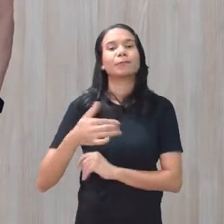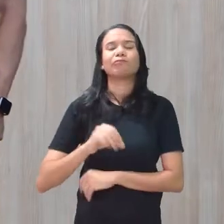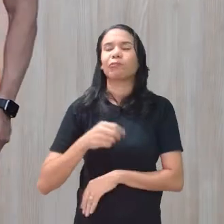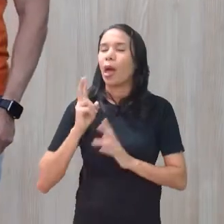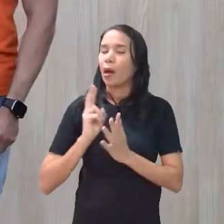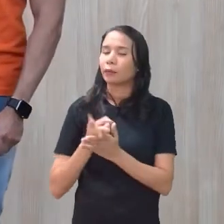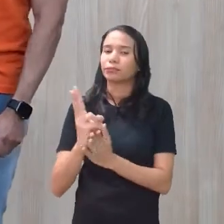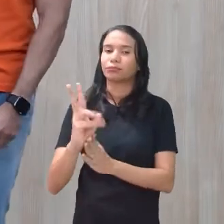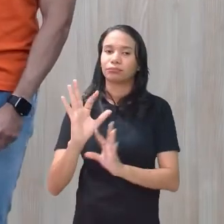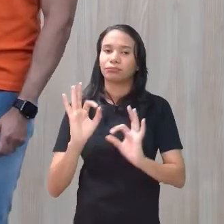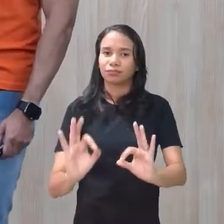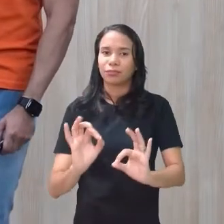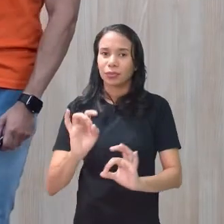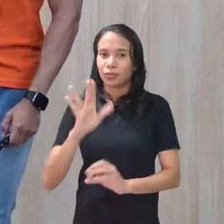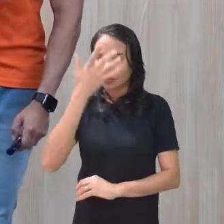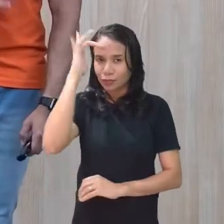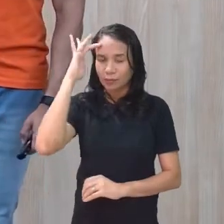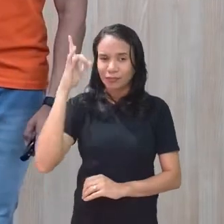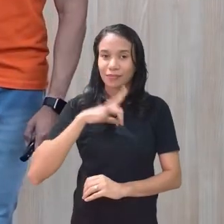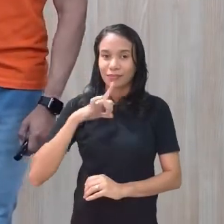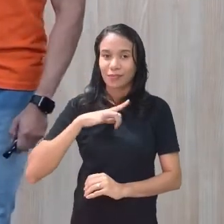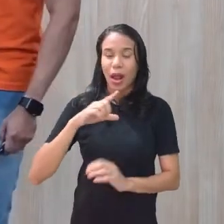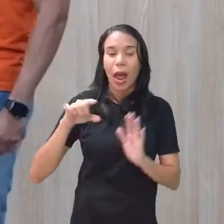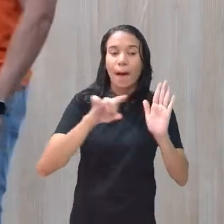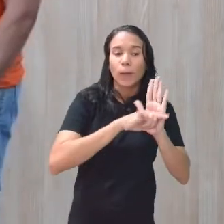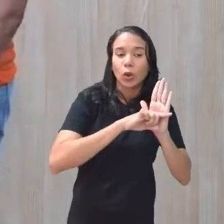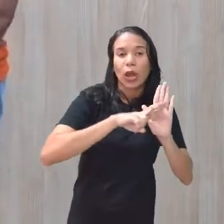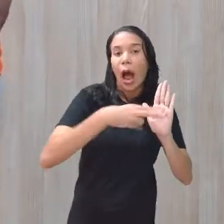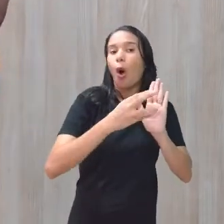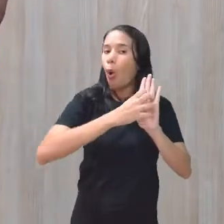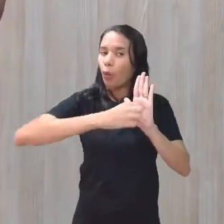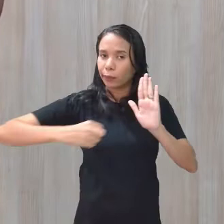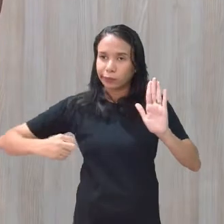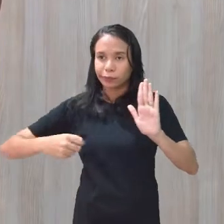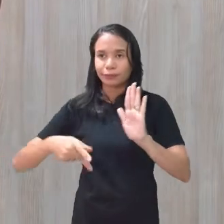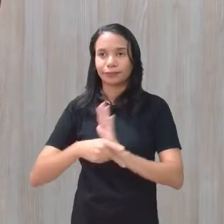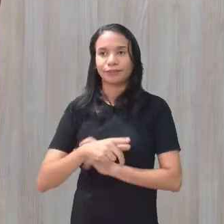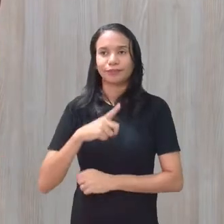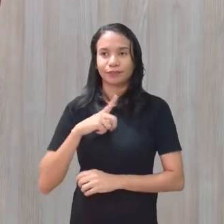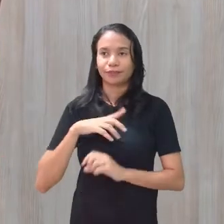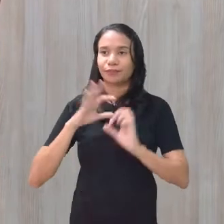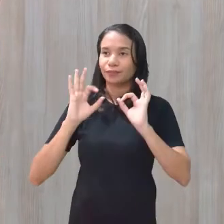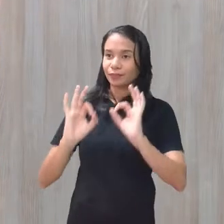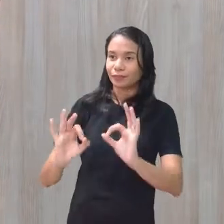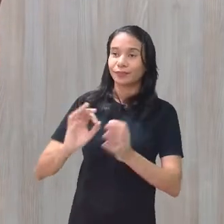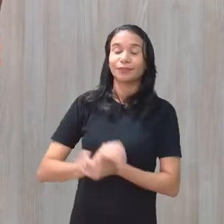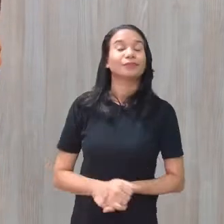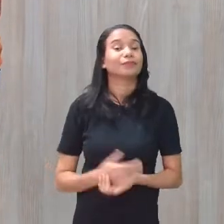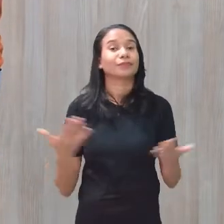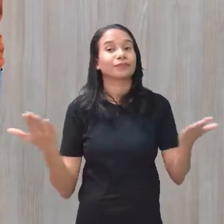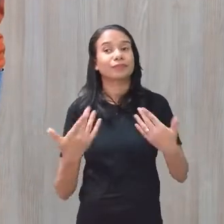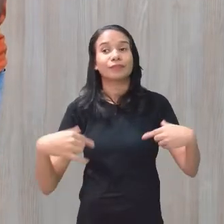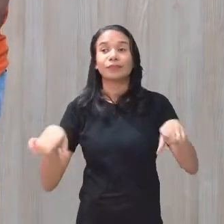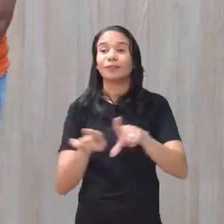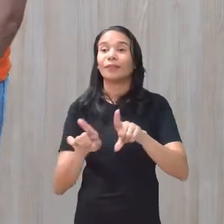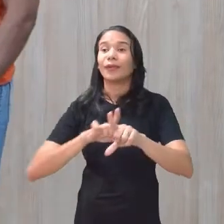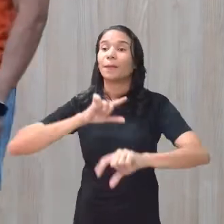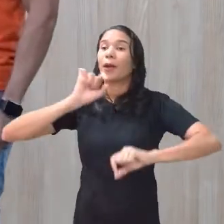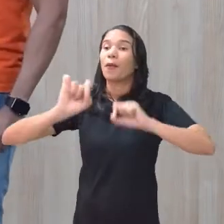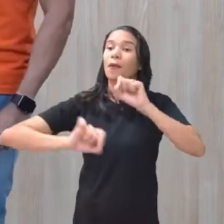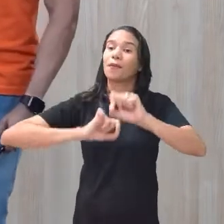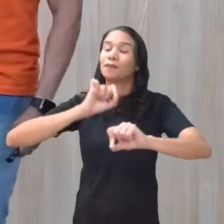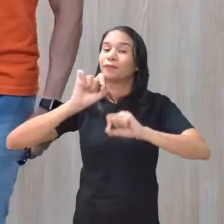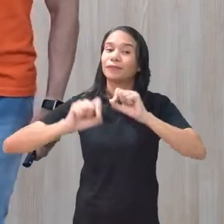diante, certo? É só você adicionar ou retirar aí o sinalzinho de menos, beleza? E a gente também tem